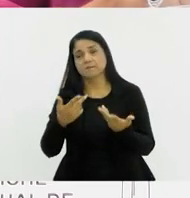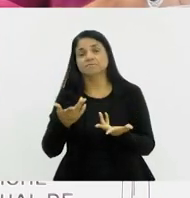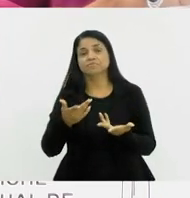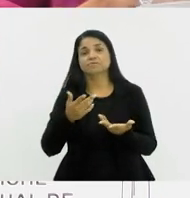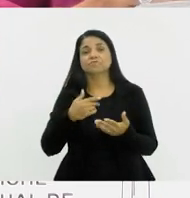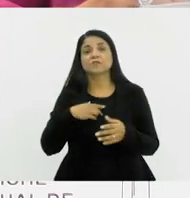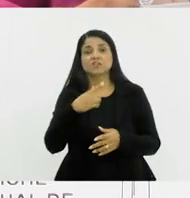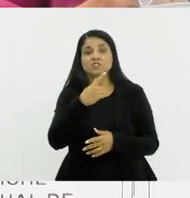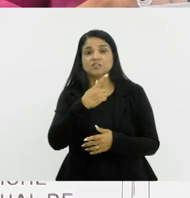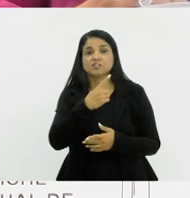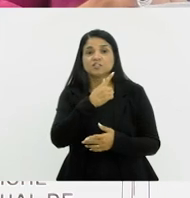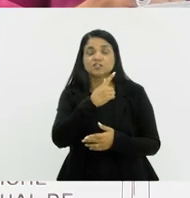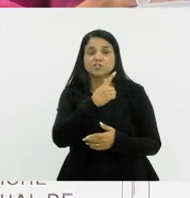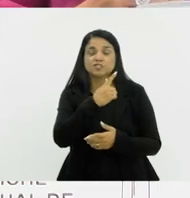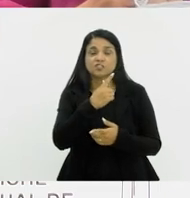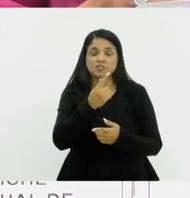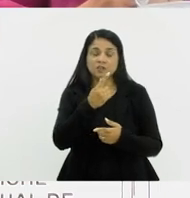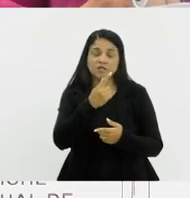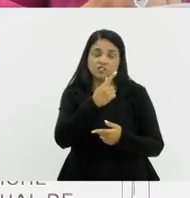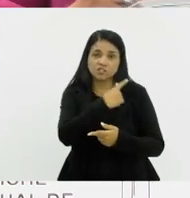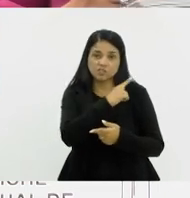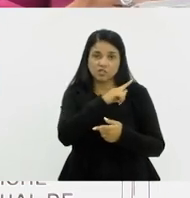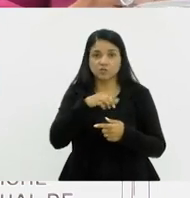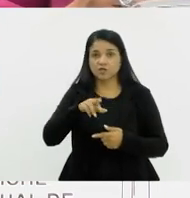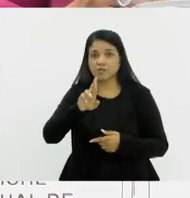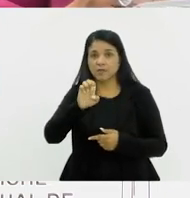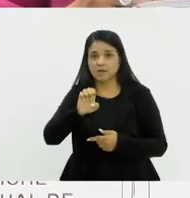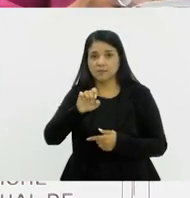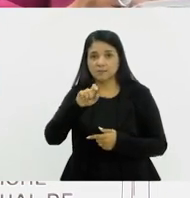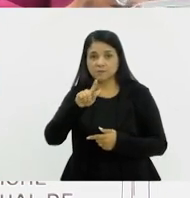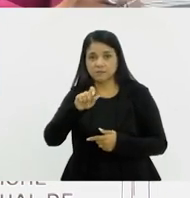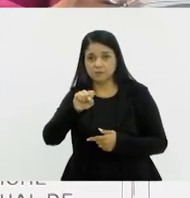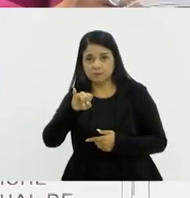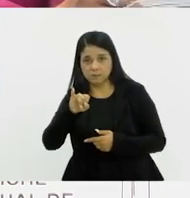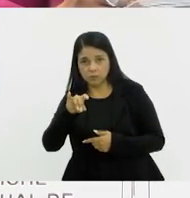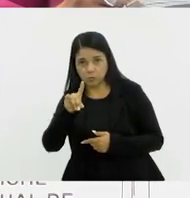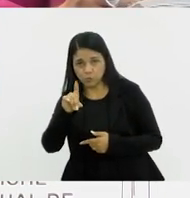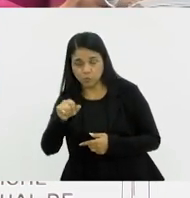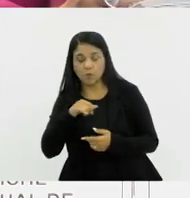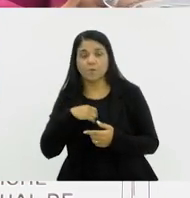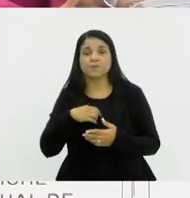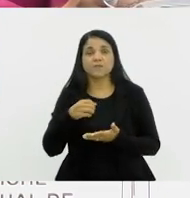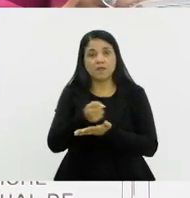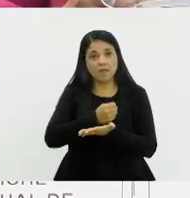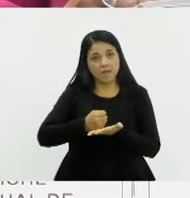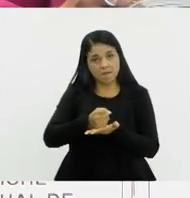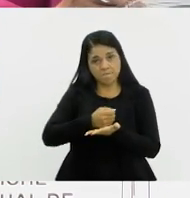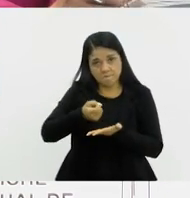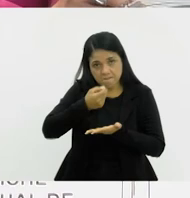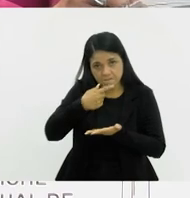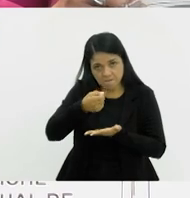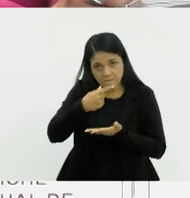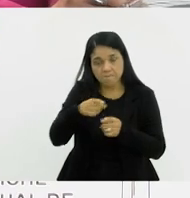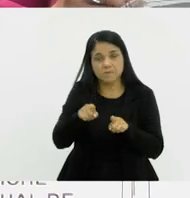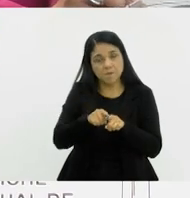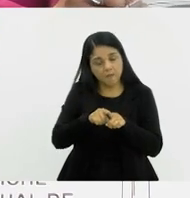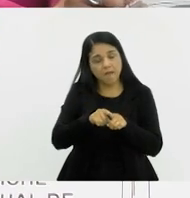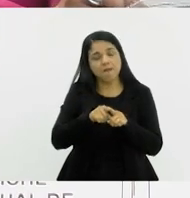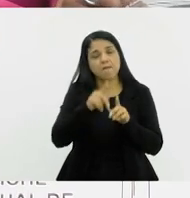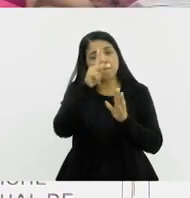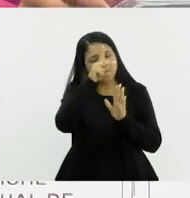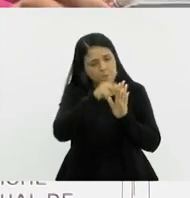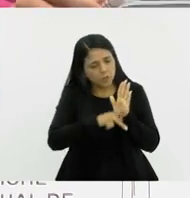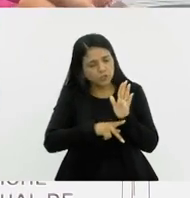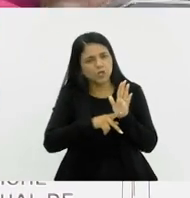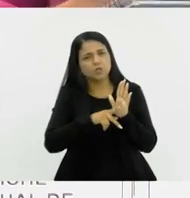Gestão de resíduos, isso é fundamental. Assistência farmacêutica também é uma outra área que está desenhada. Veja que foi